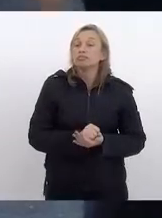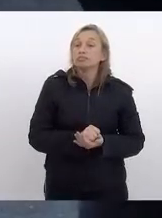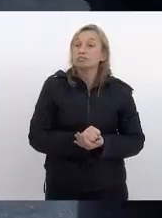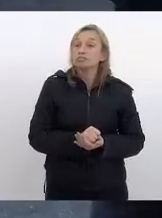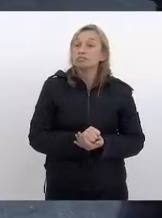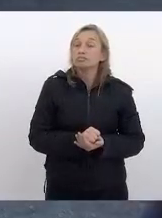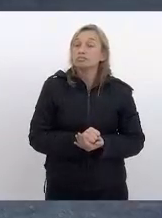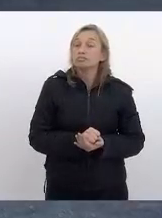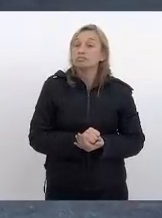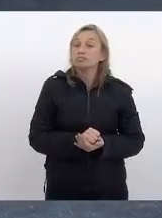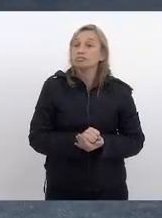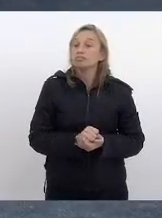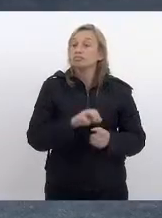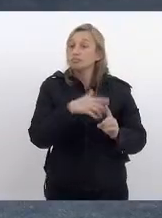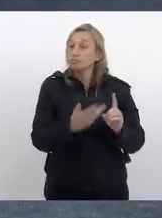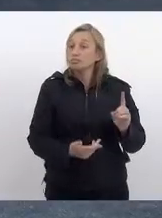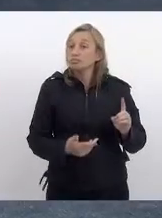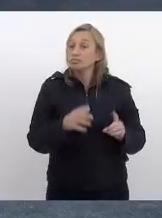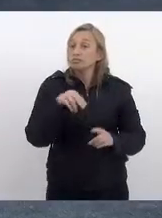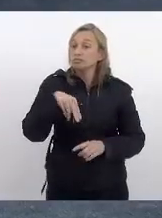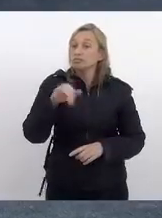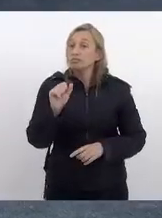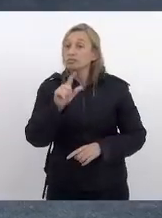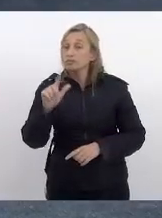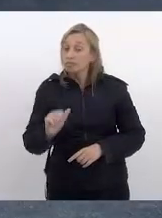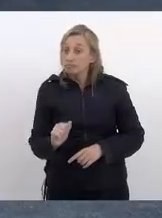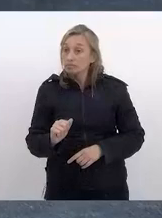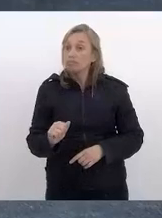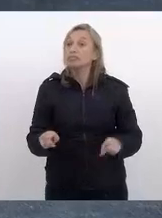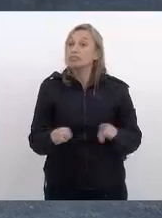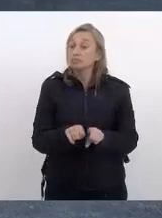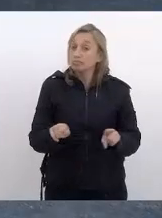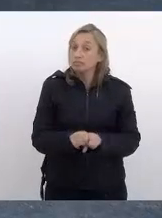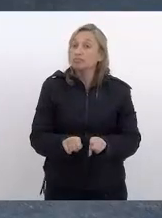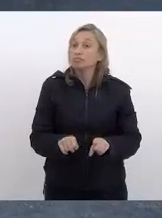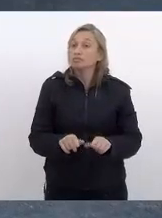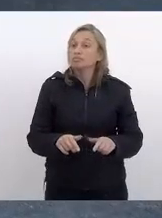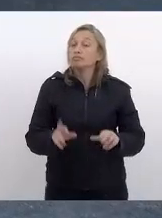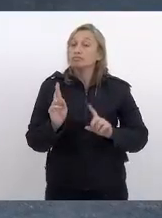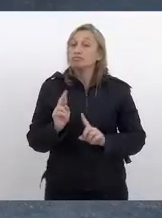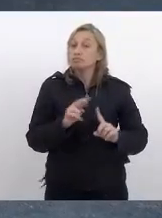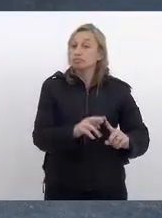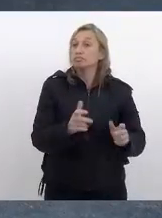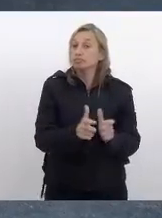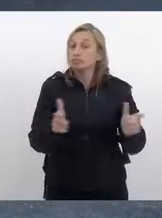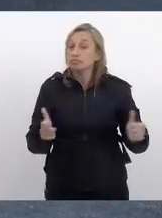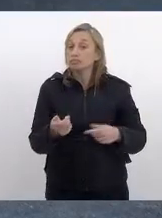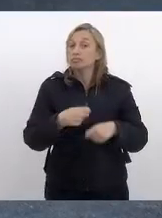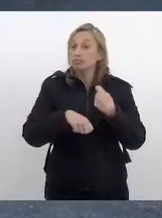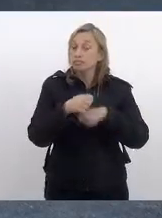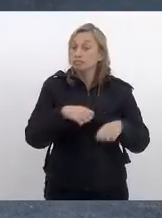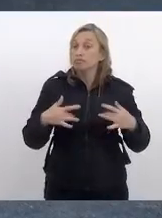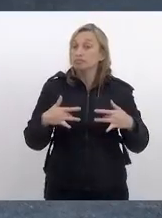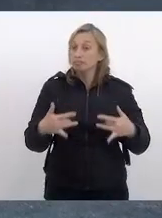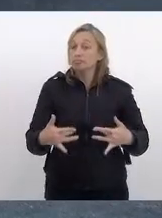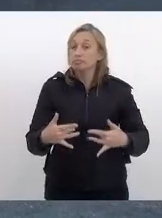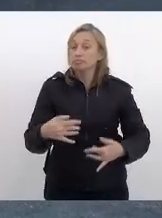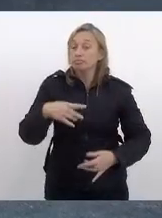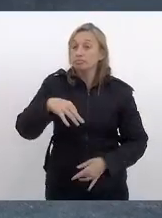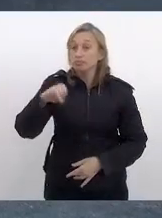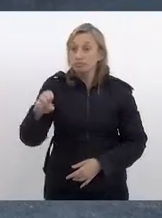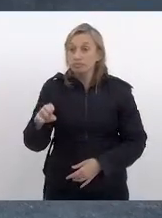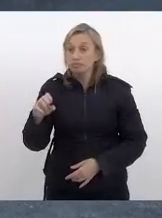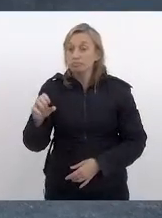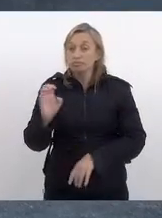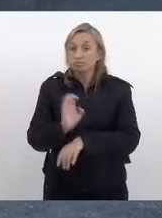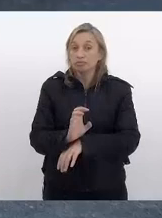da homenageada anterior da Nilza é que se tornou também uma grande referência da economia Popular solidária no norte do estado